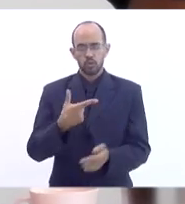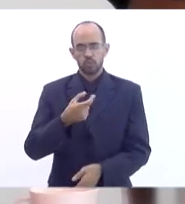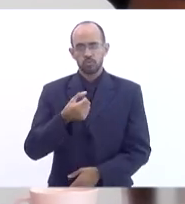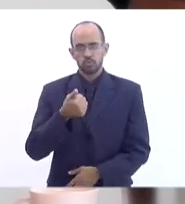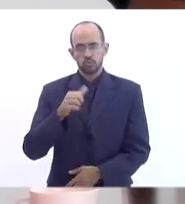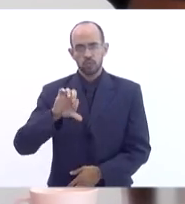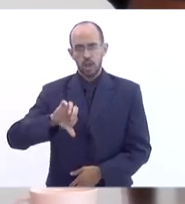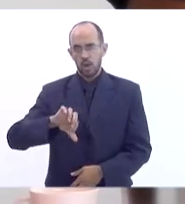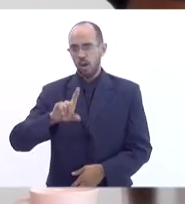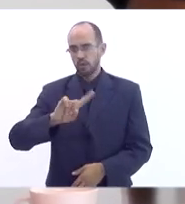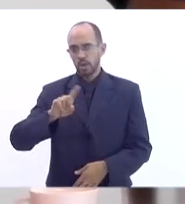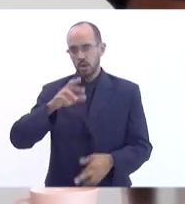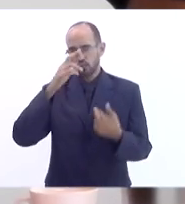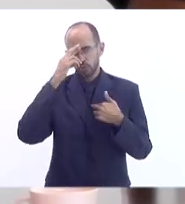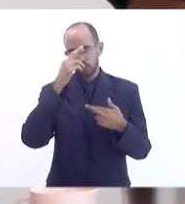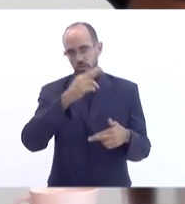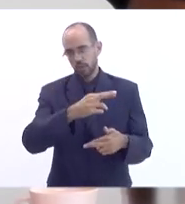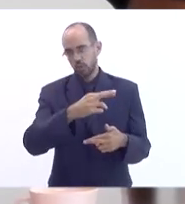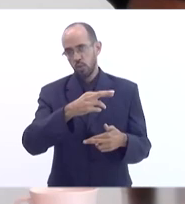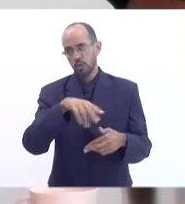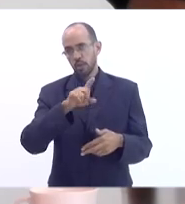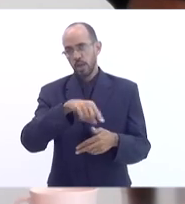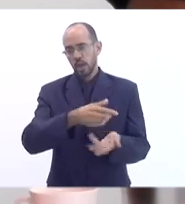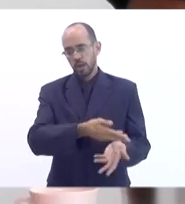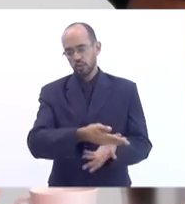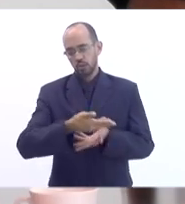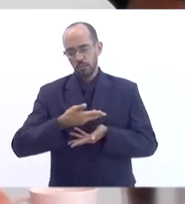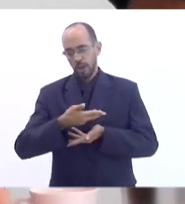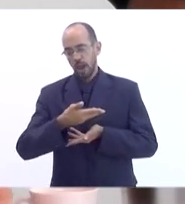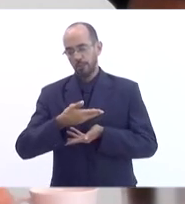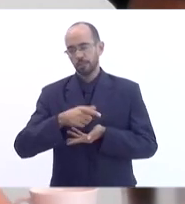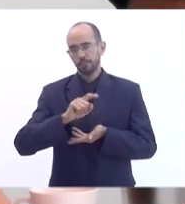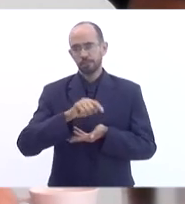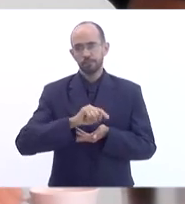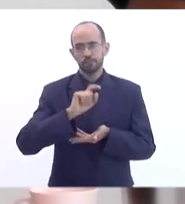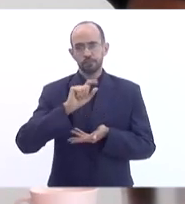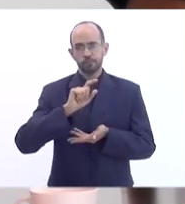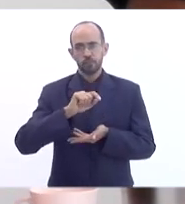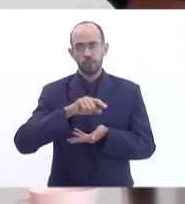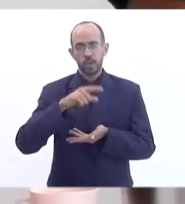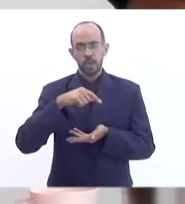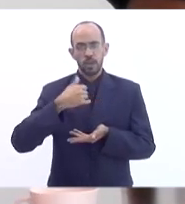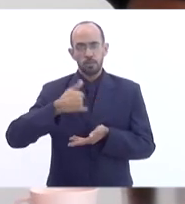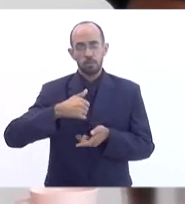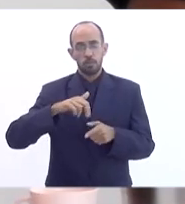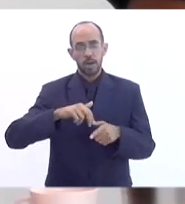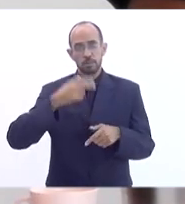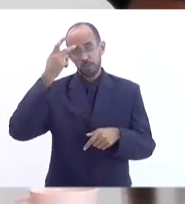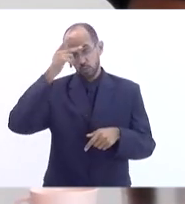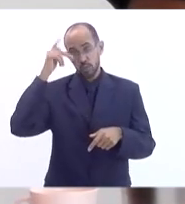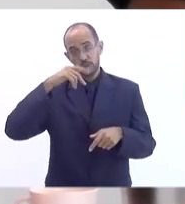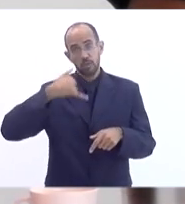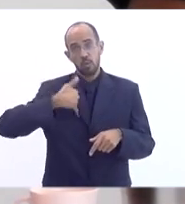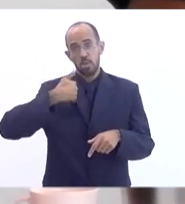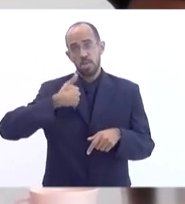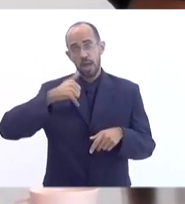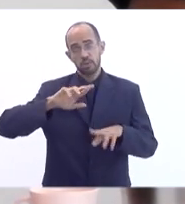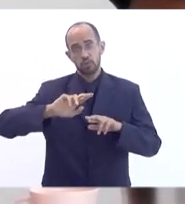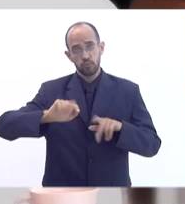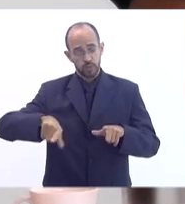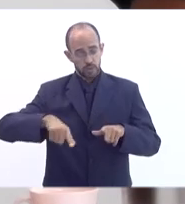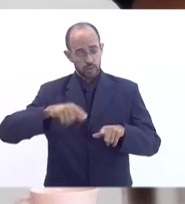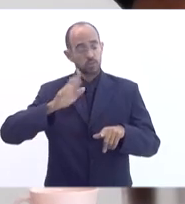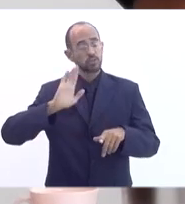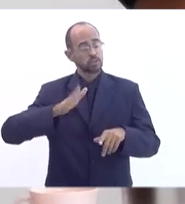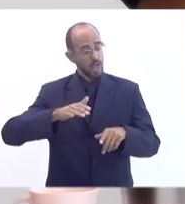no sentido de chamar efetivamente aqueles da questão de idade é algo que já vem tramitando no âmbito